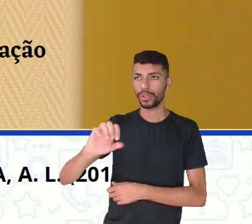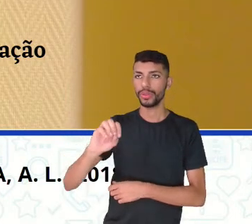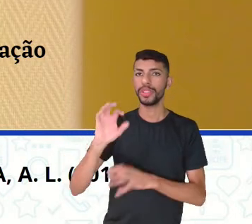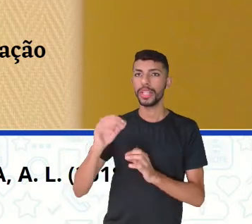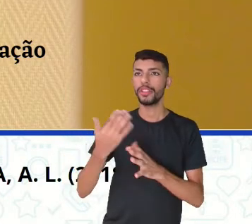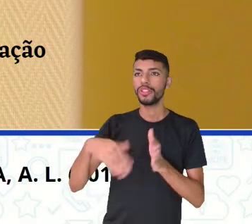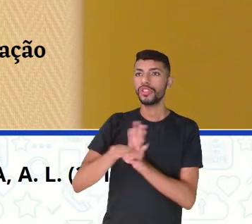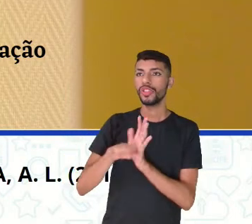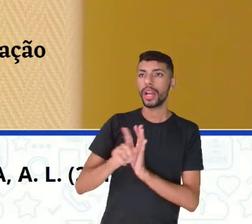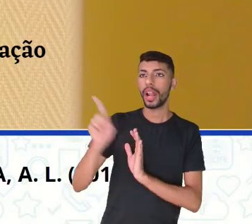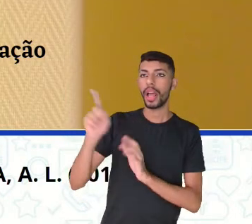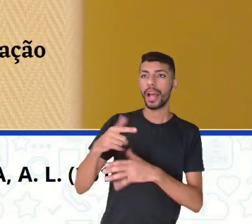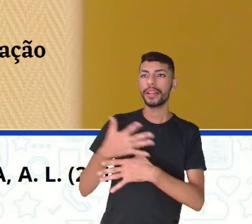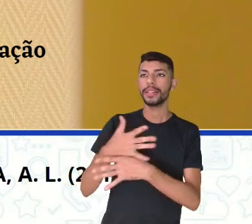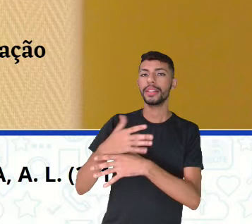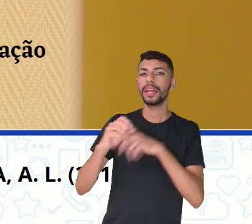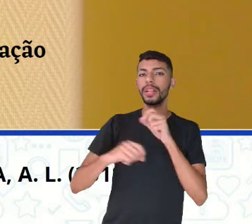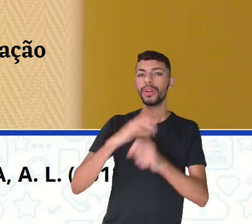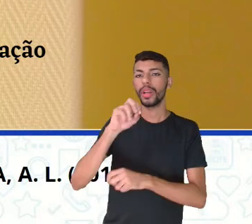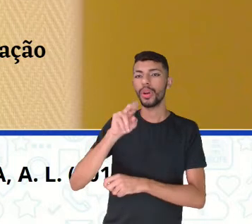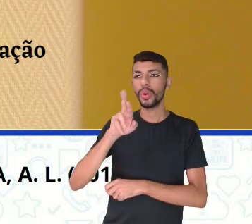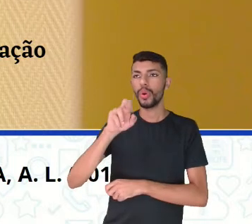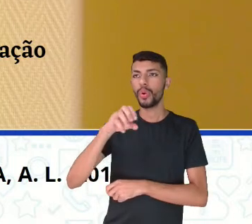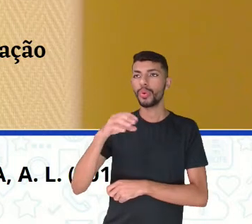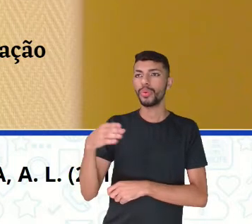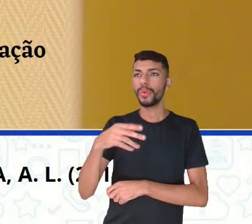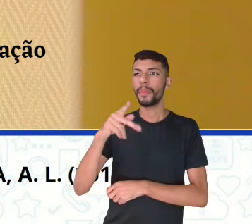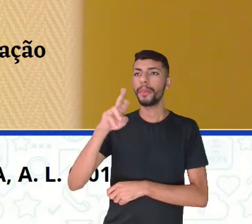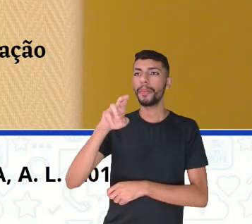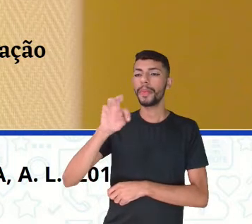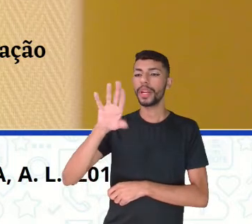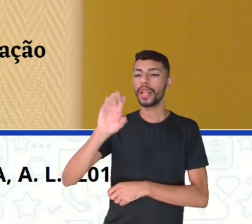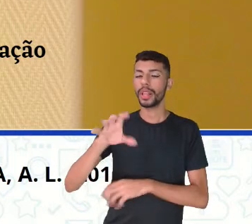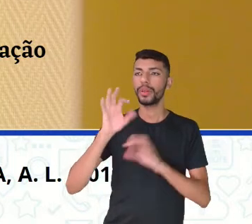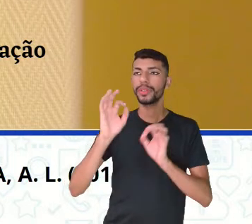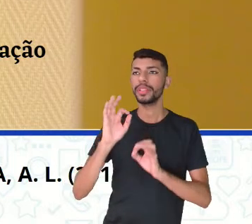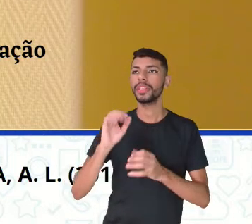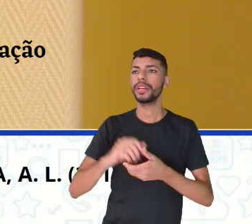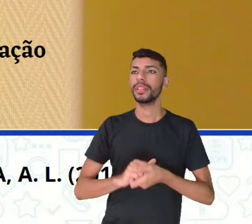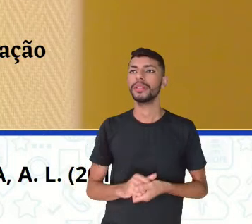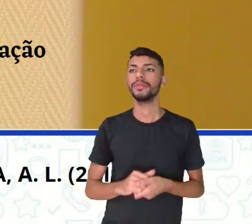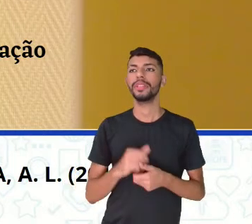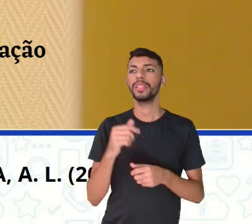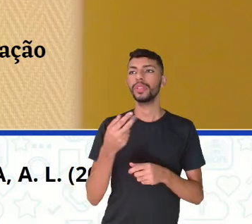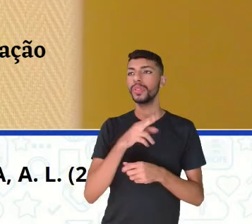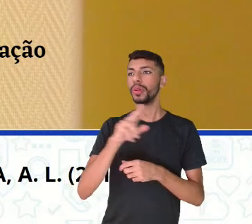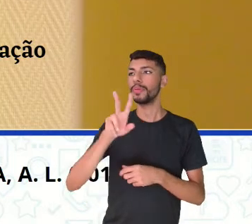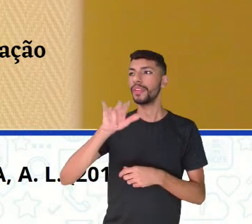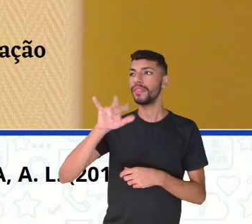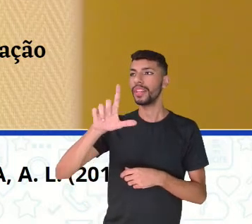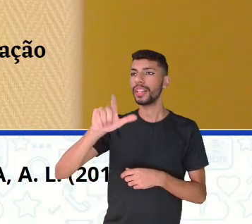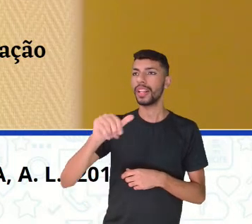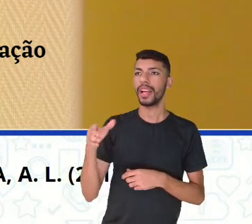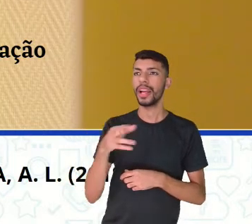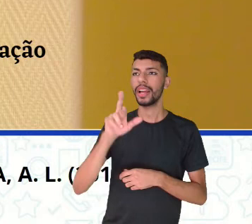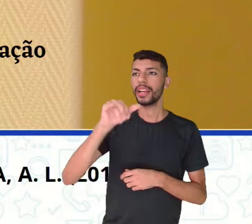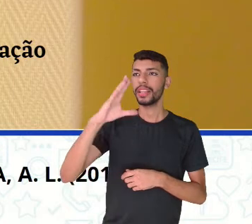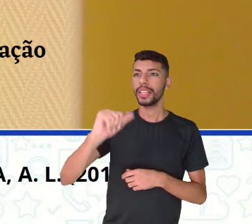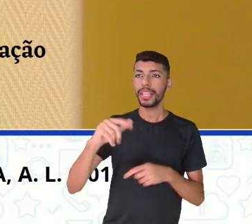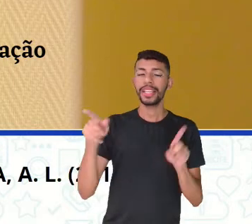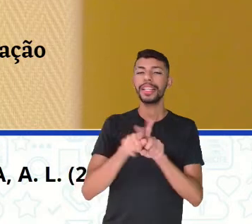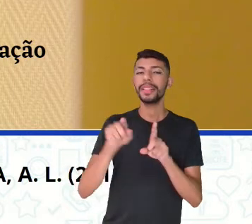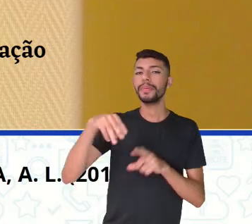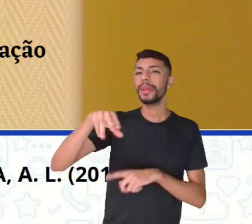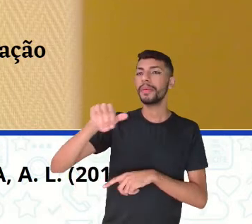Preto, né? Que era chamado de Vila Rica, né? Então você aí é Ouro Preto, é Vila Rica, é Minas